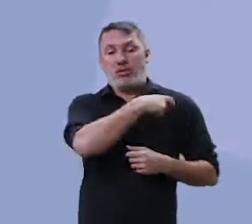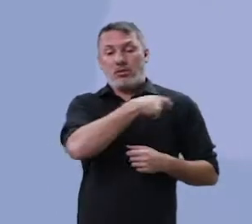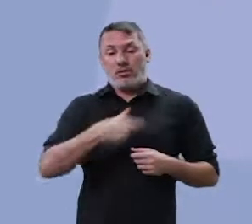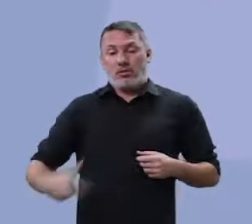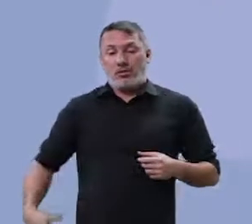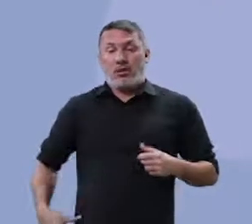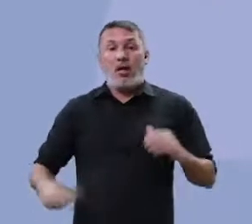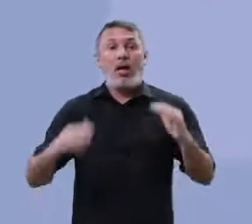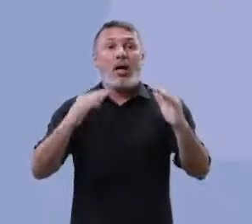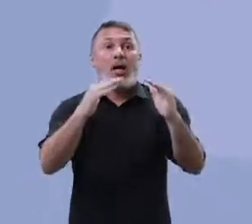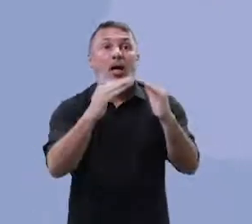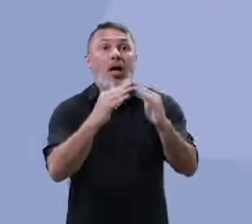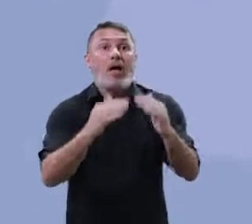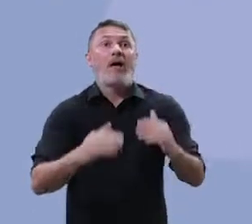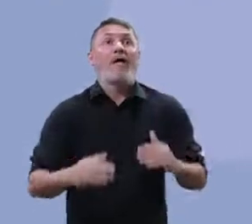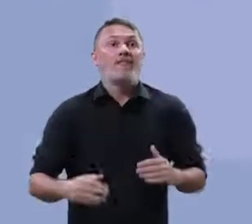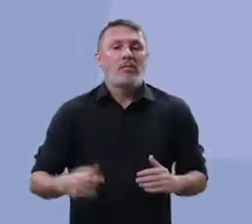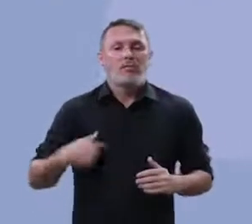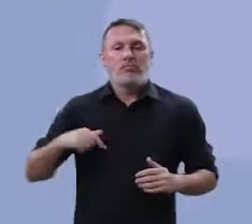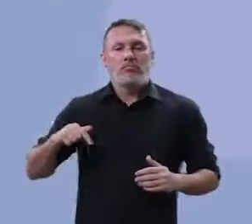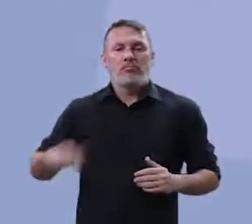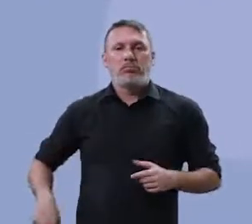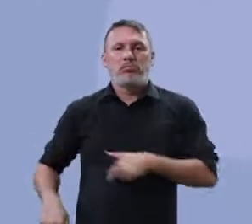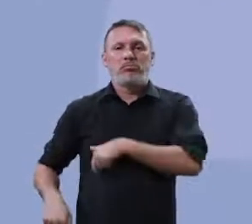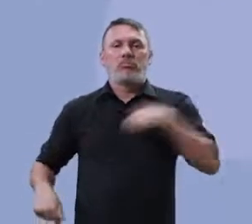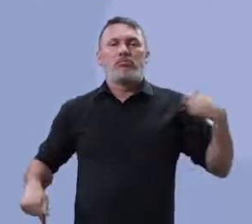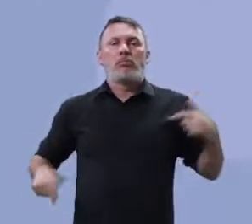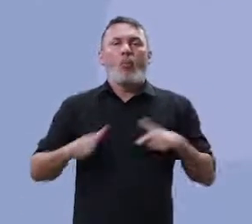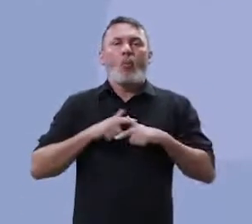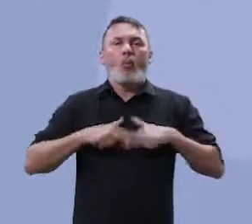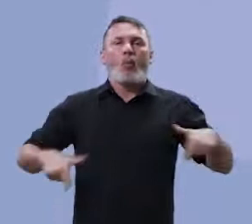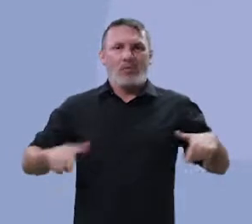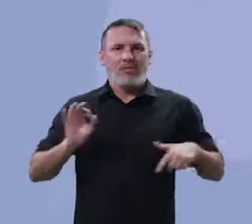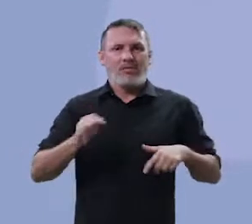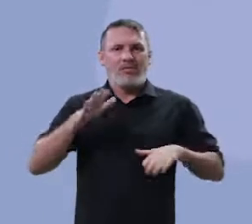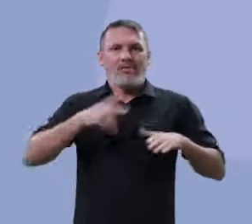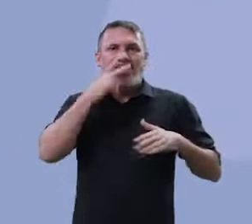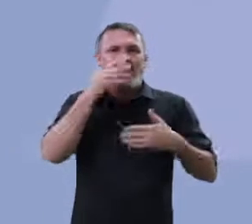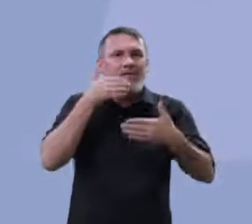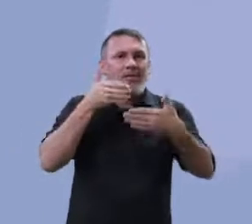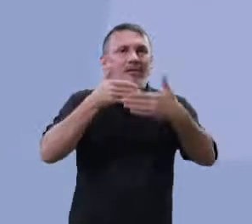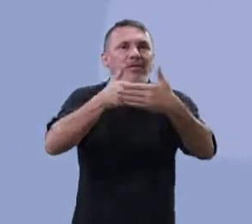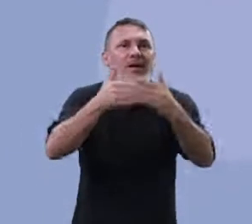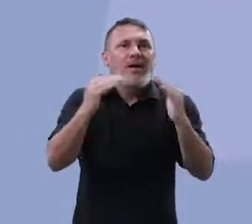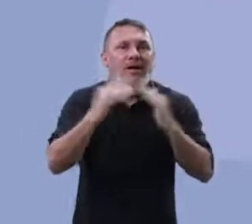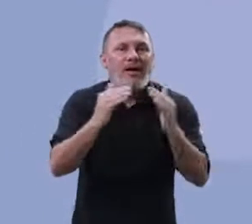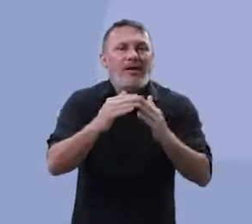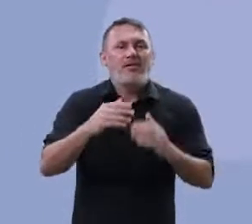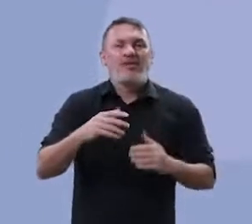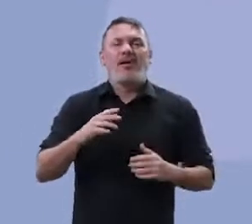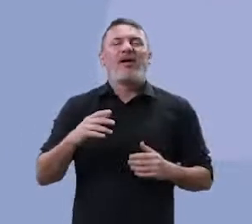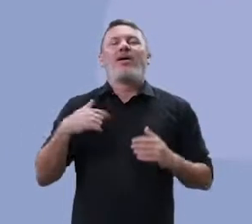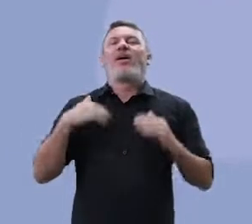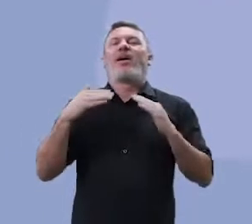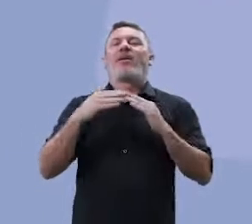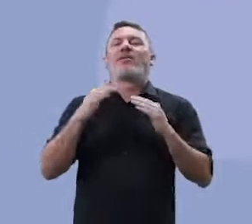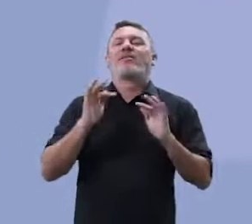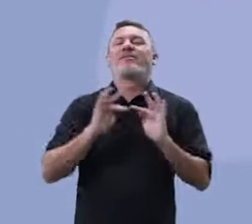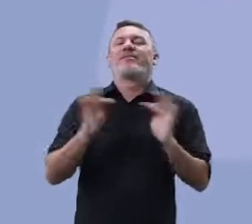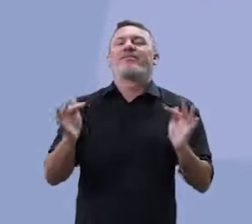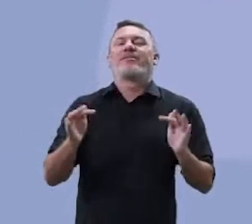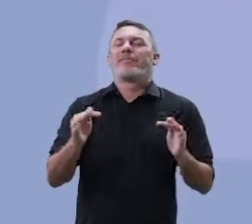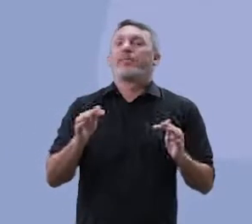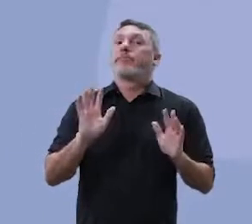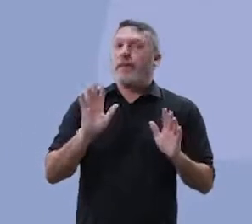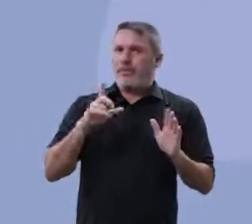você chega próximo ao seu bairro, o que você faz? Aperta e tira o cinto. Aqui no meu bairro eu estou seguro, aqui não vai acontecer